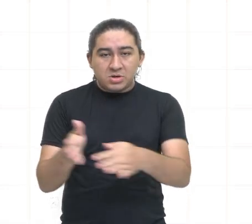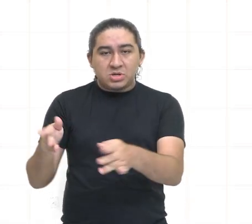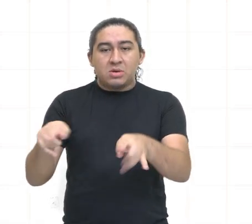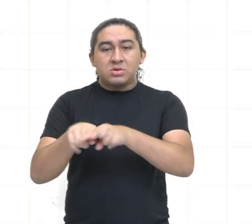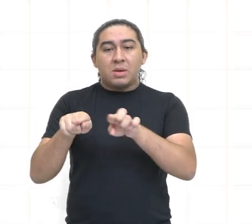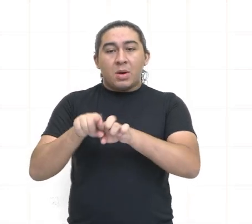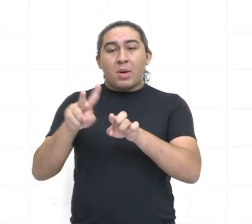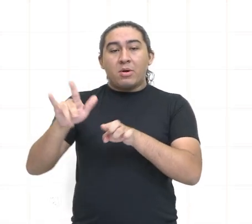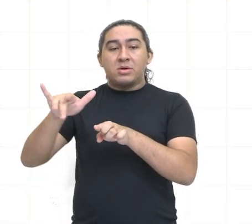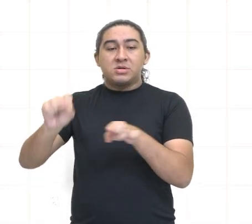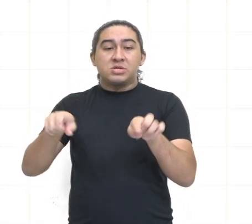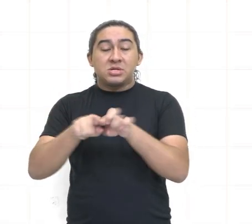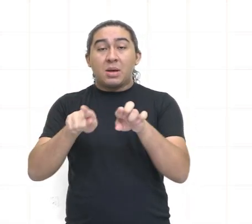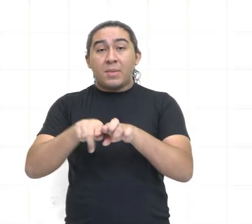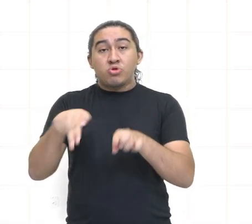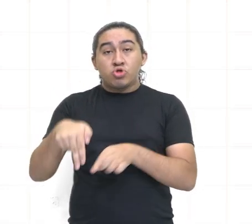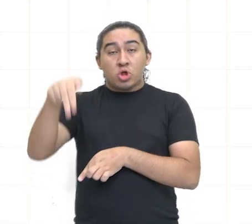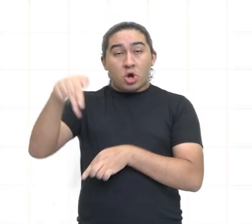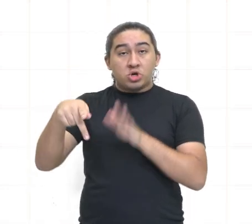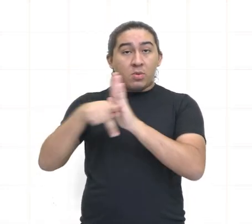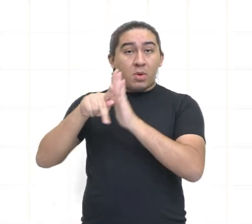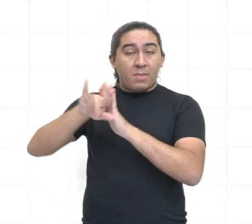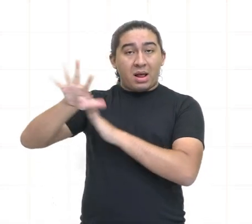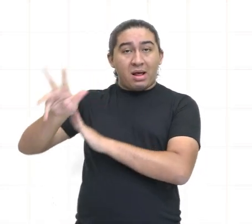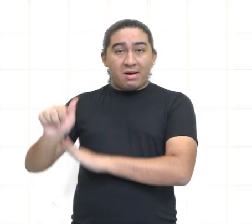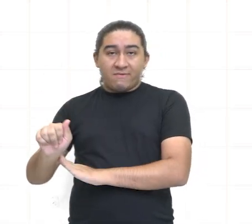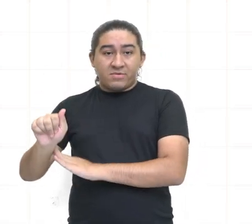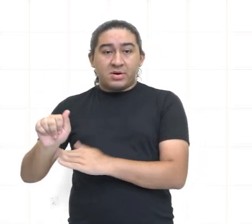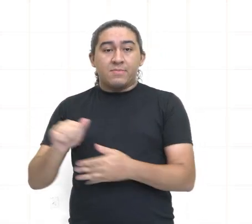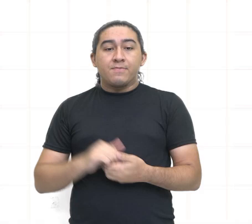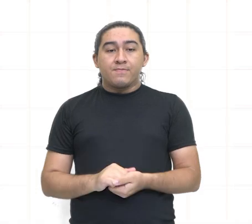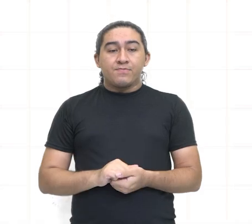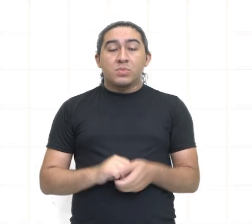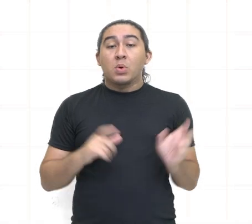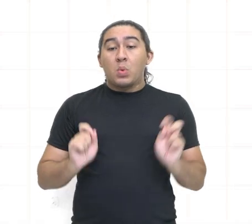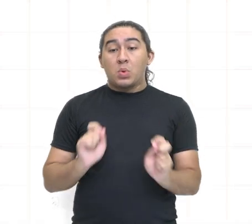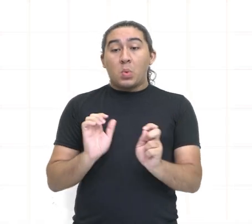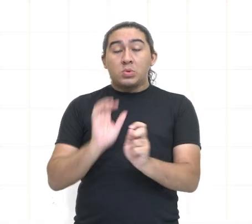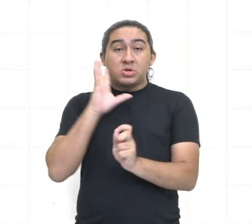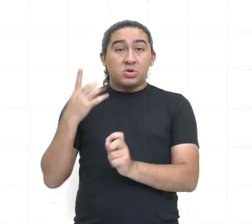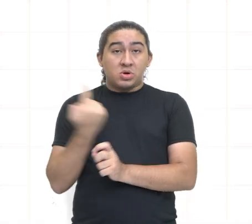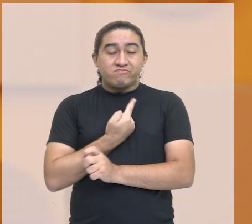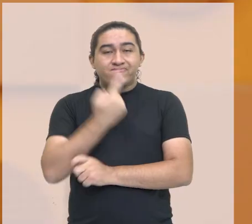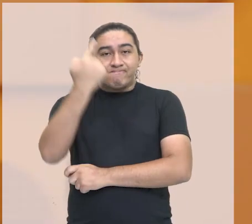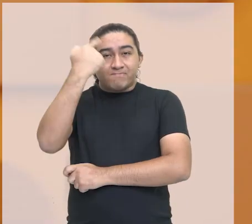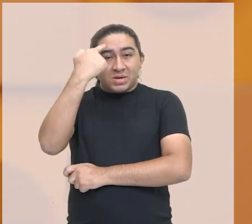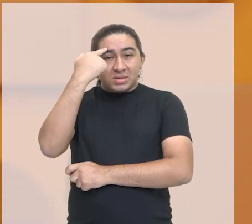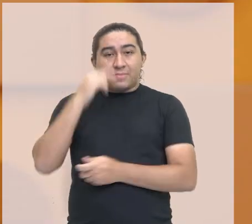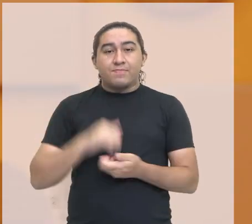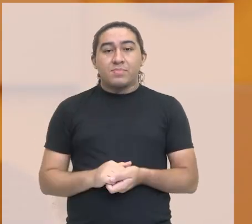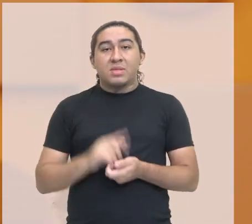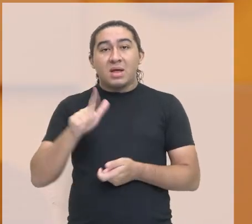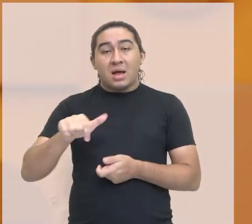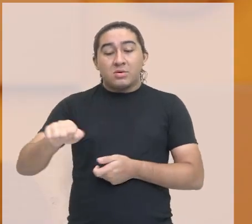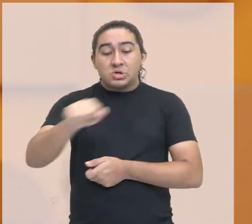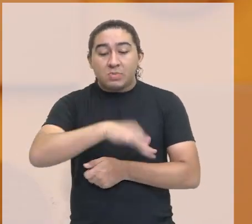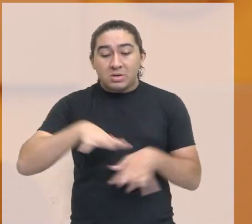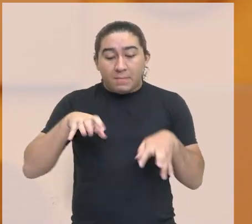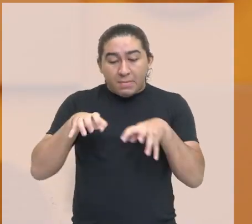e parte da África, tá, gente? Existir naquele momento é o que a gente entende como